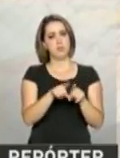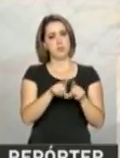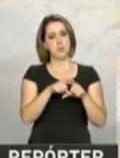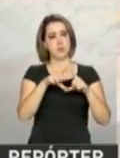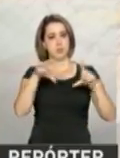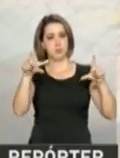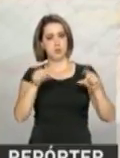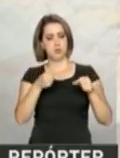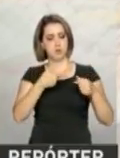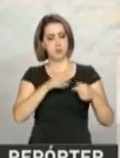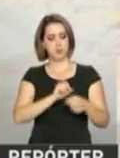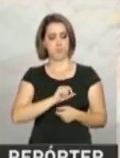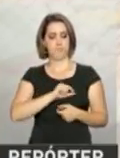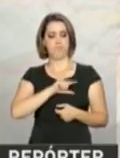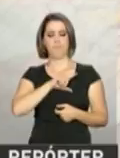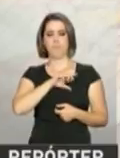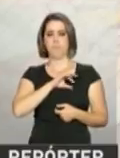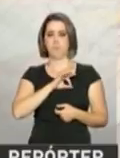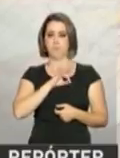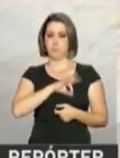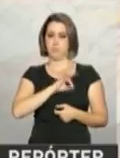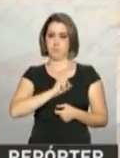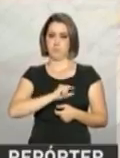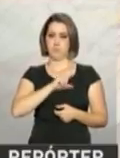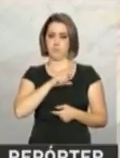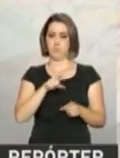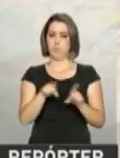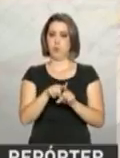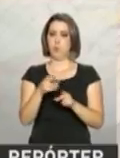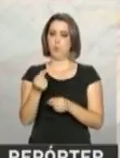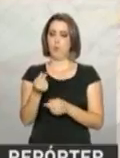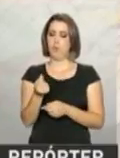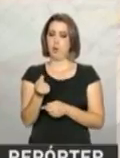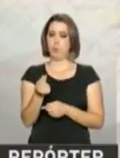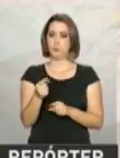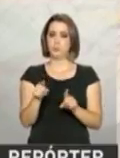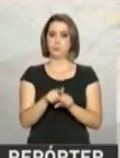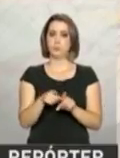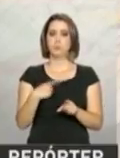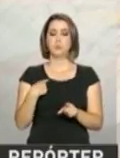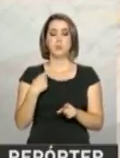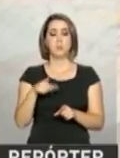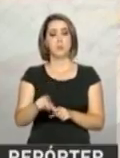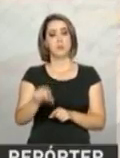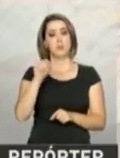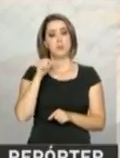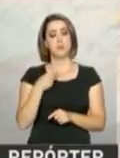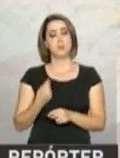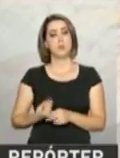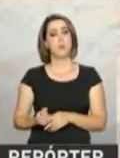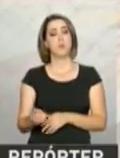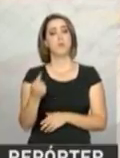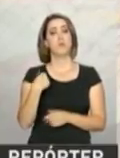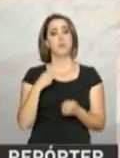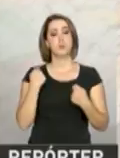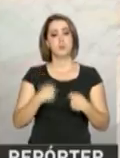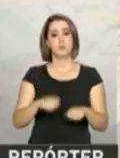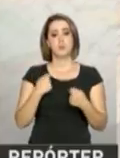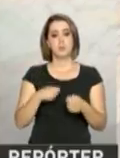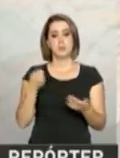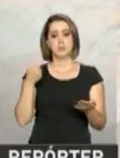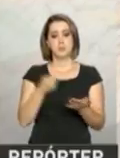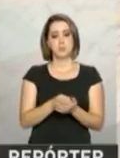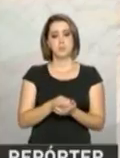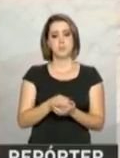o que foi recebido como gorjeta também foi definido o quanto deve ser recolhido pelo empregador